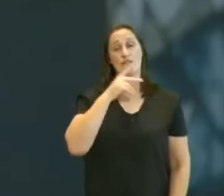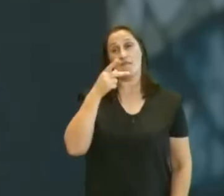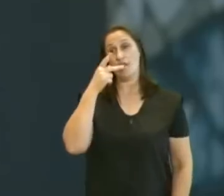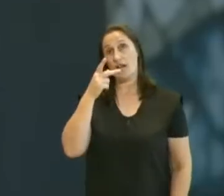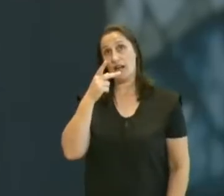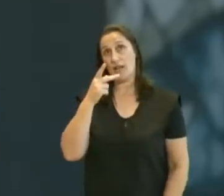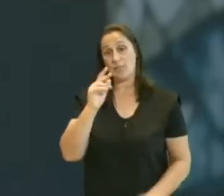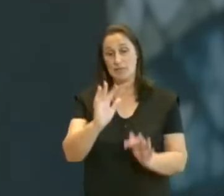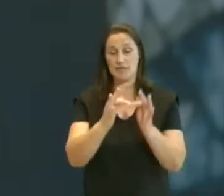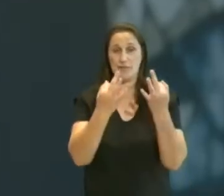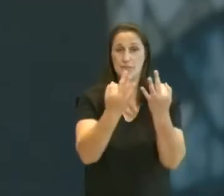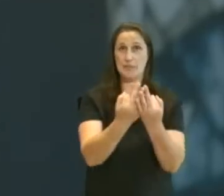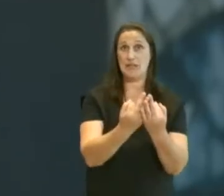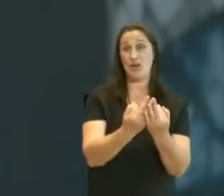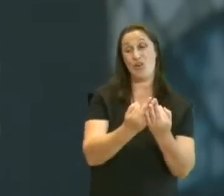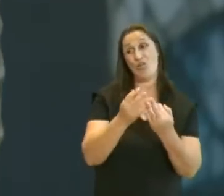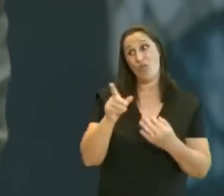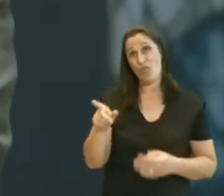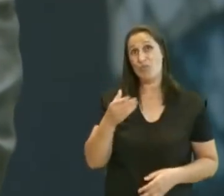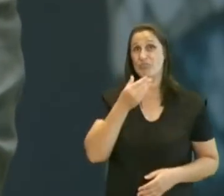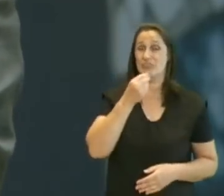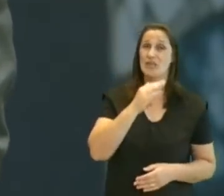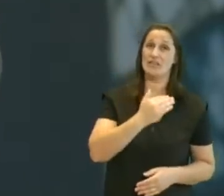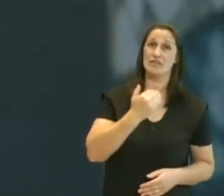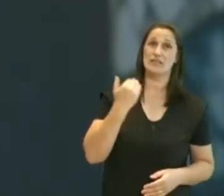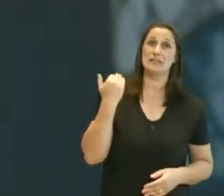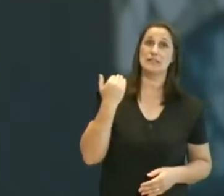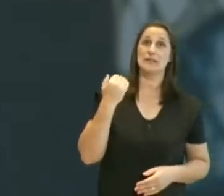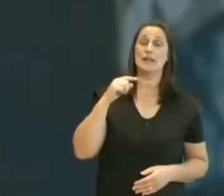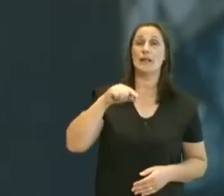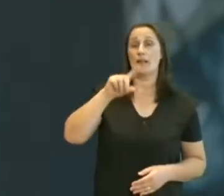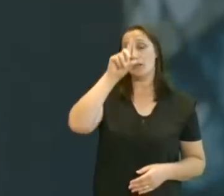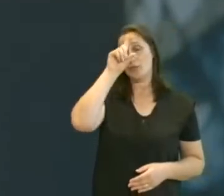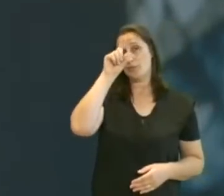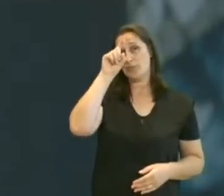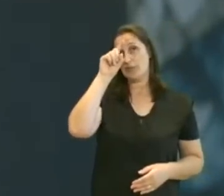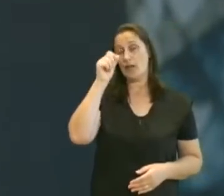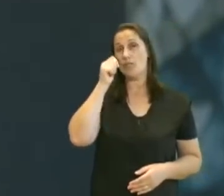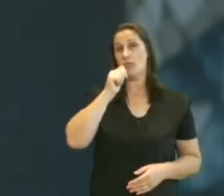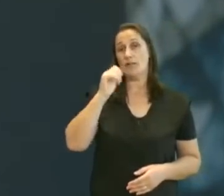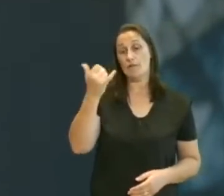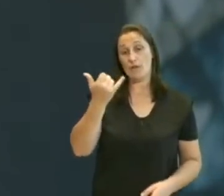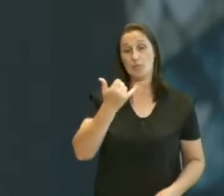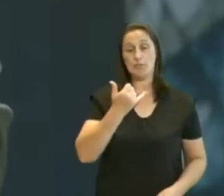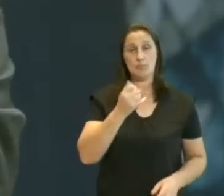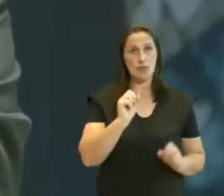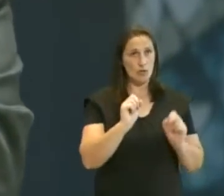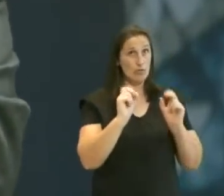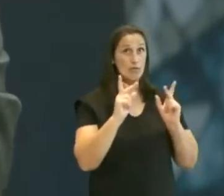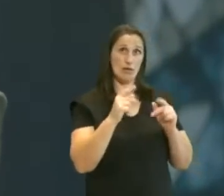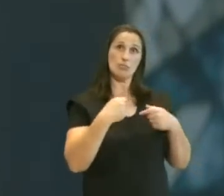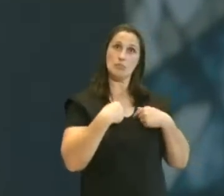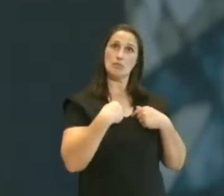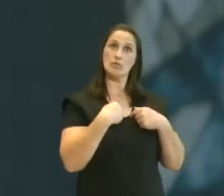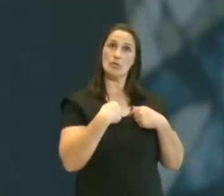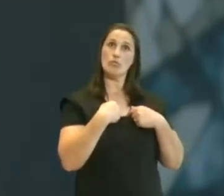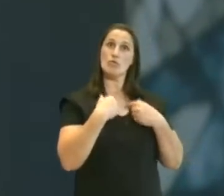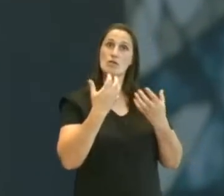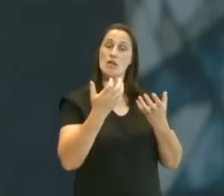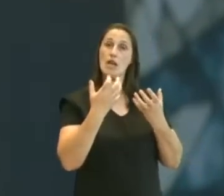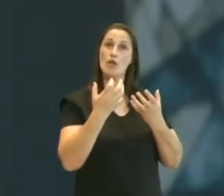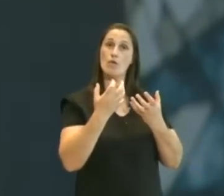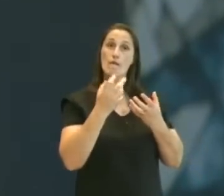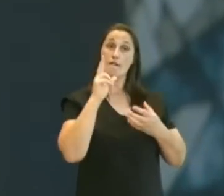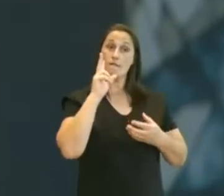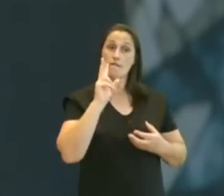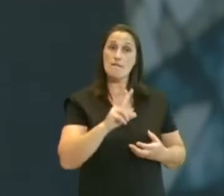E aí naquele hospital, a esposa chegou para mim e disse: ok, mas eu quero ver o corpo, onde é que ele